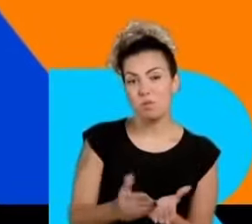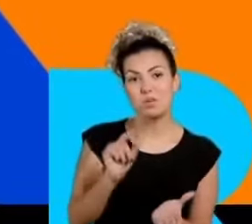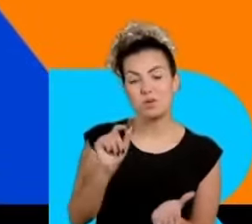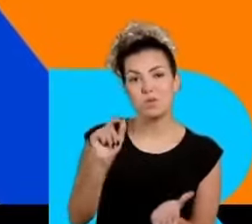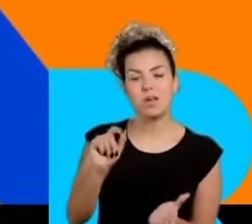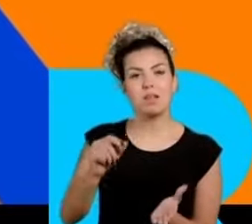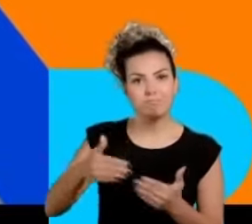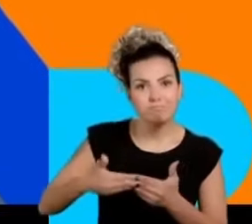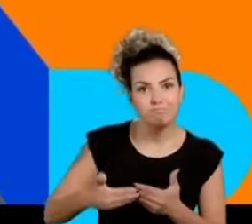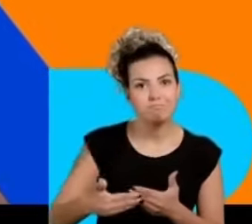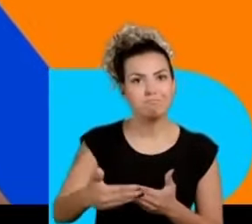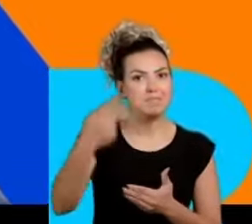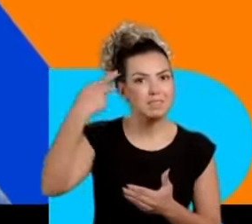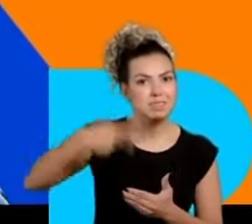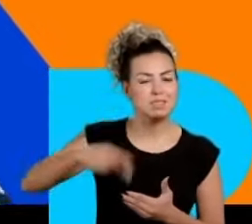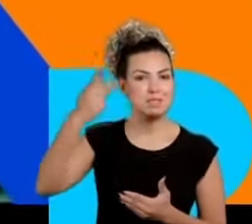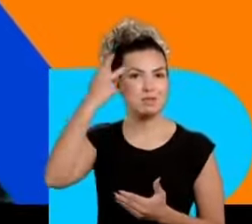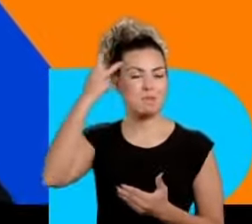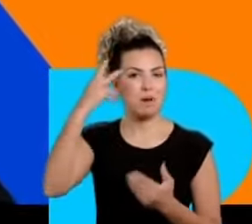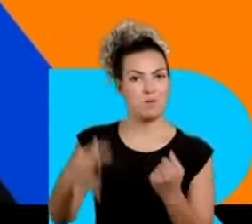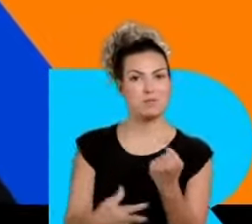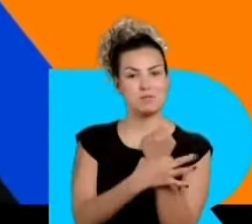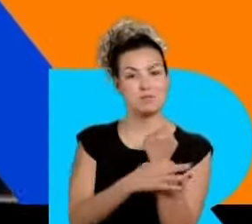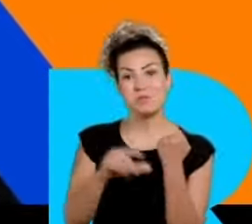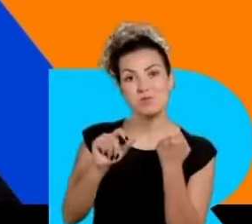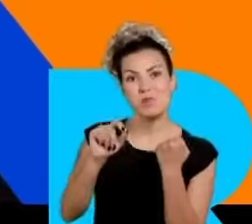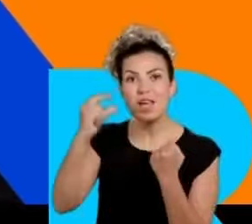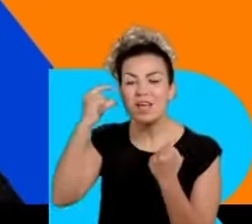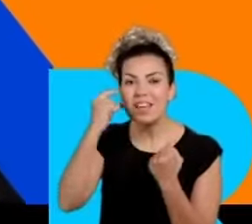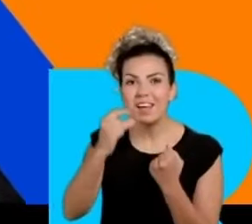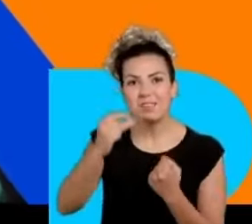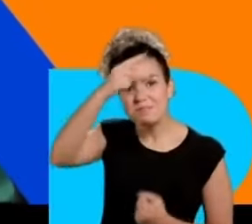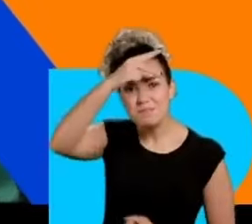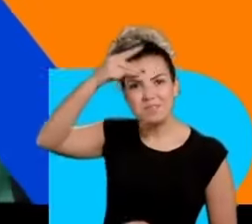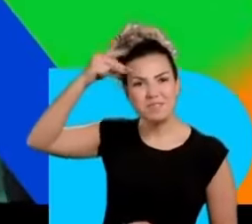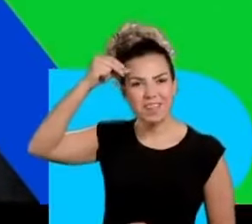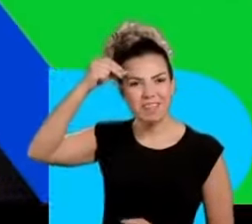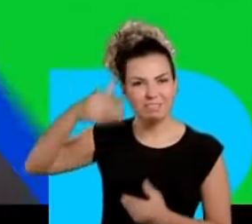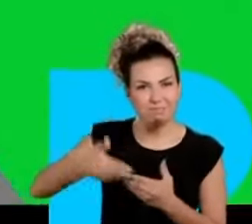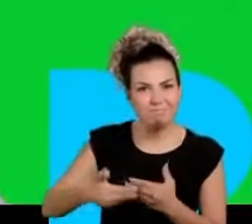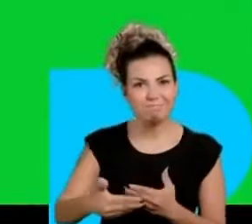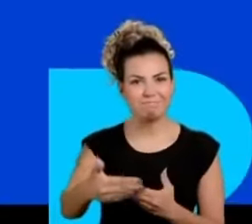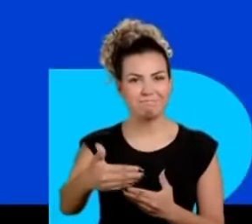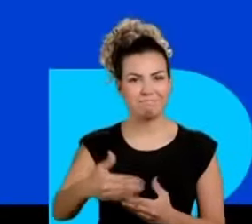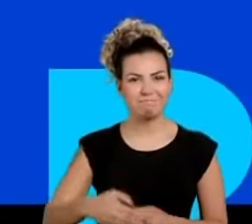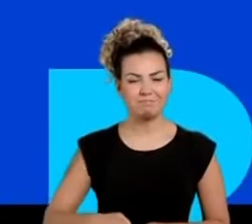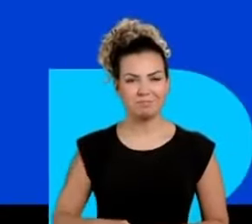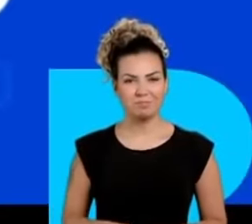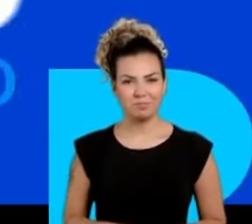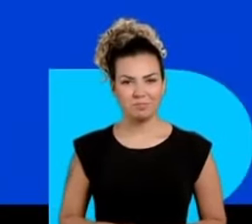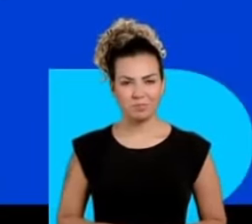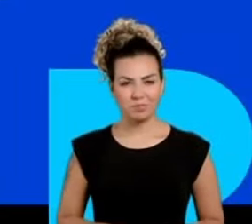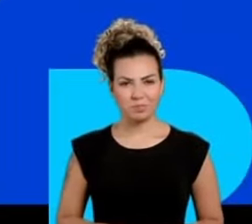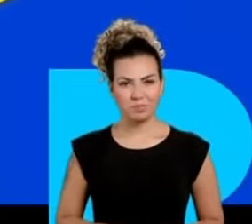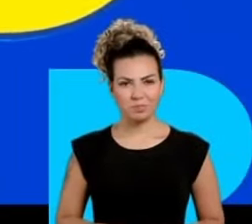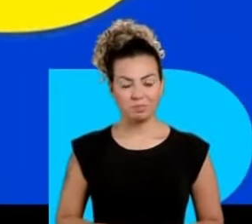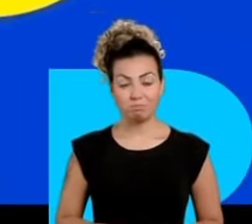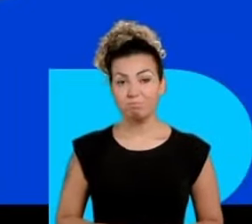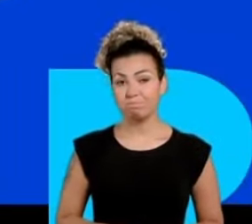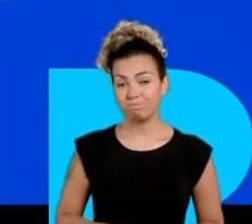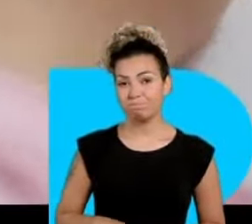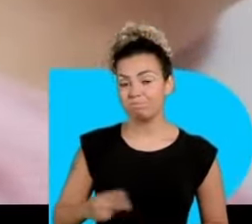Vai começar agora o programa do Caminho Seguro para São Paulo. O programa de Ricardo Nunes, prefeito.